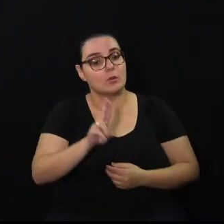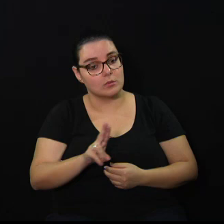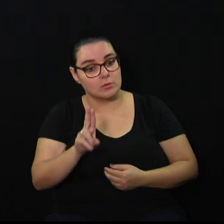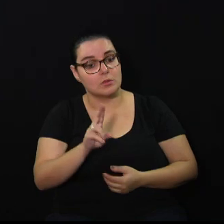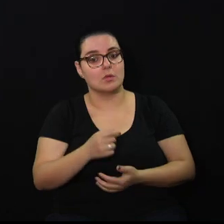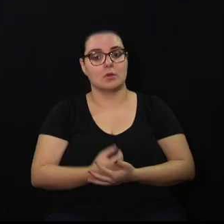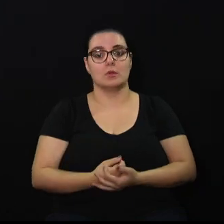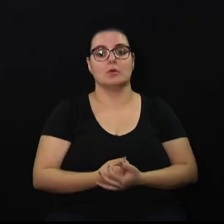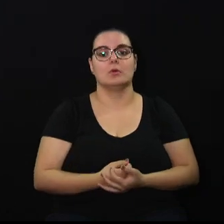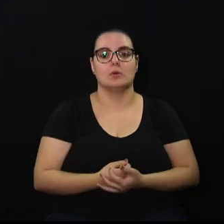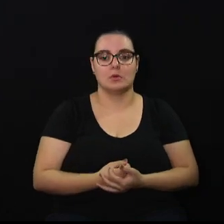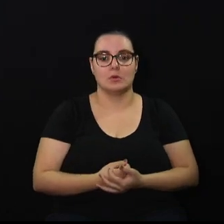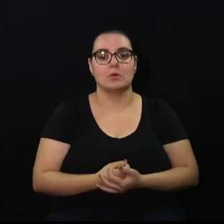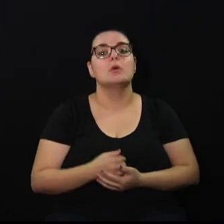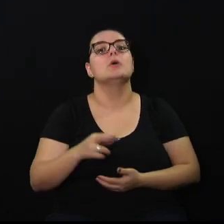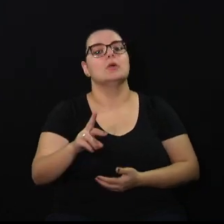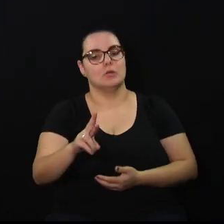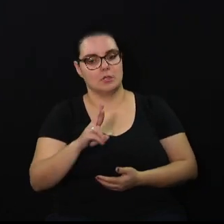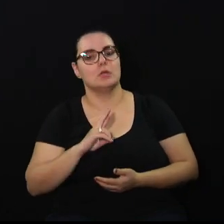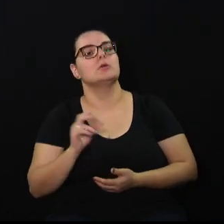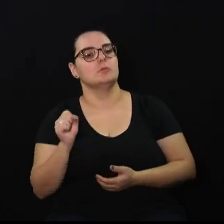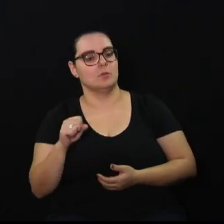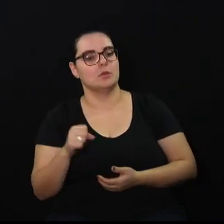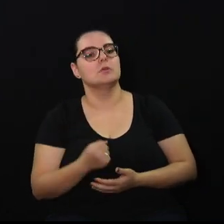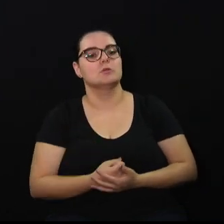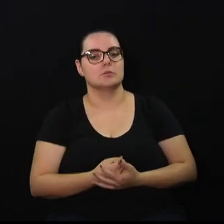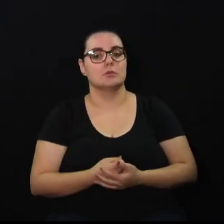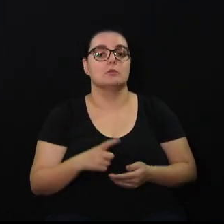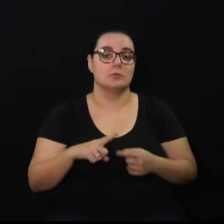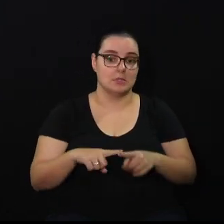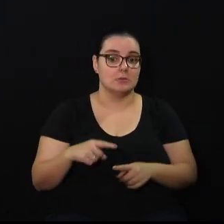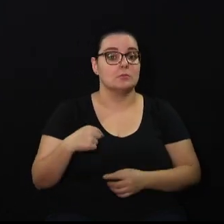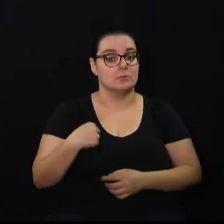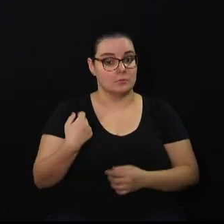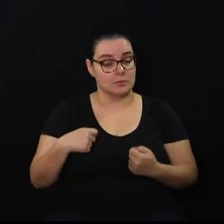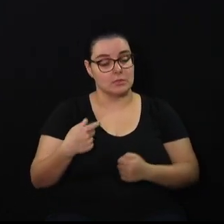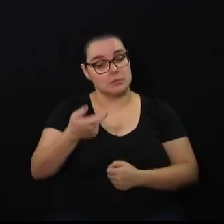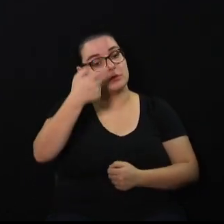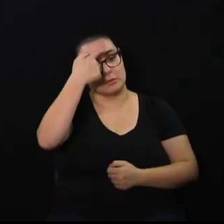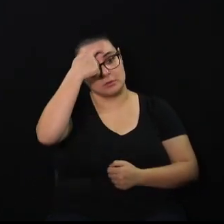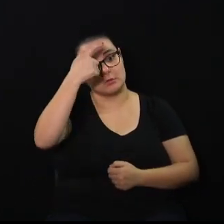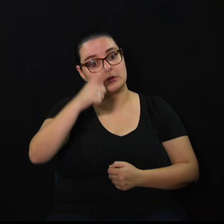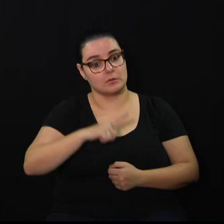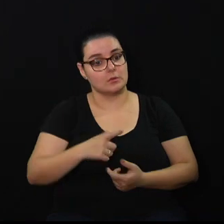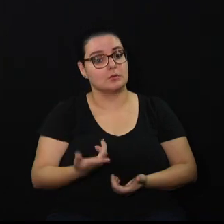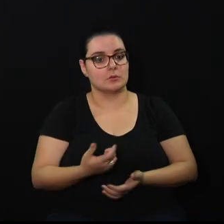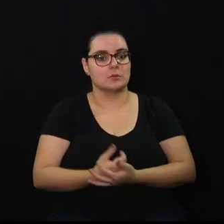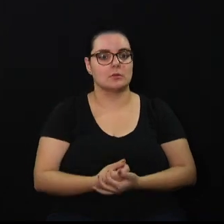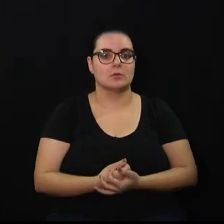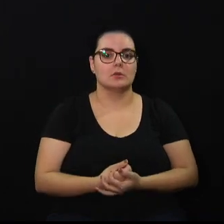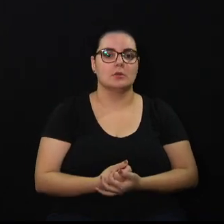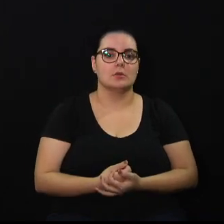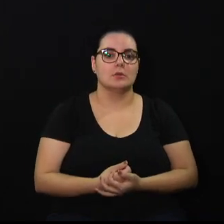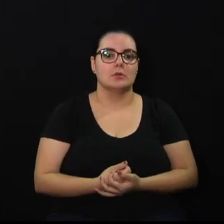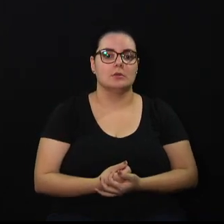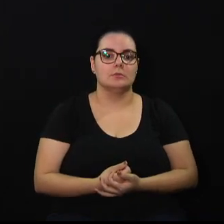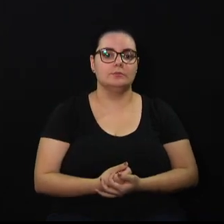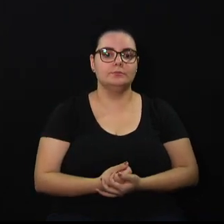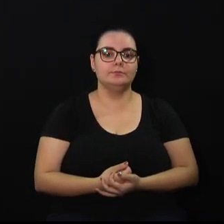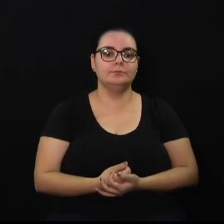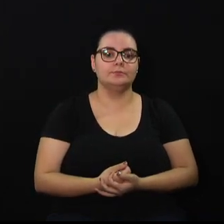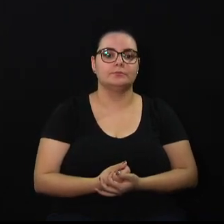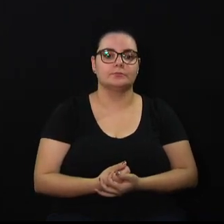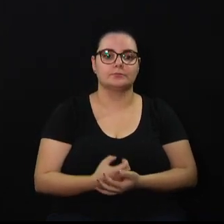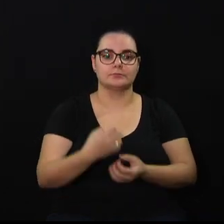elas dão resultado sim mas precisa ter uma consciência para ser utilizada né esse é um